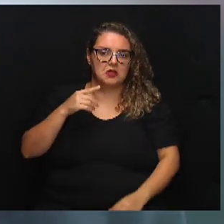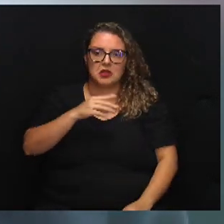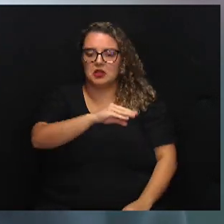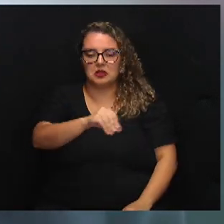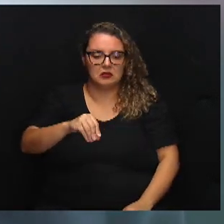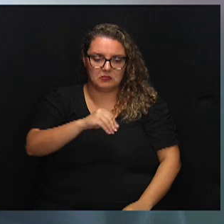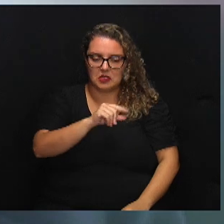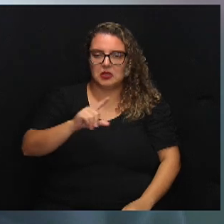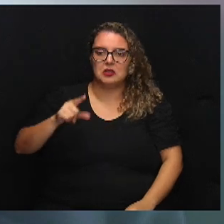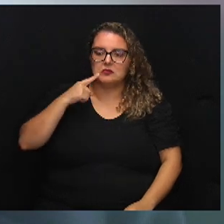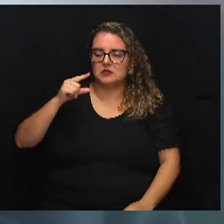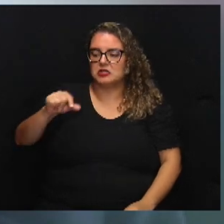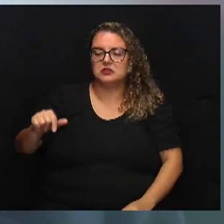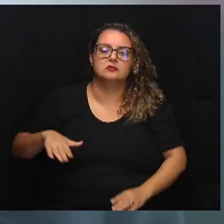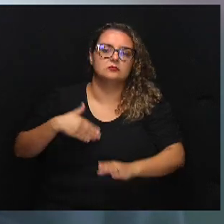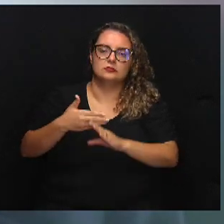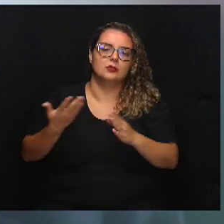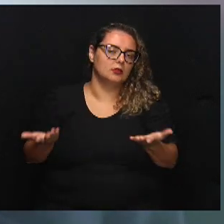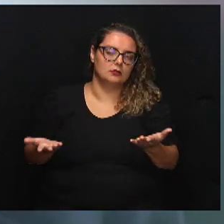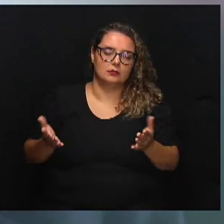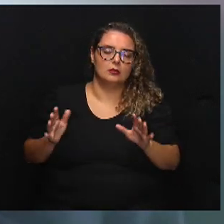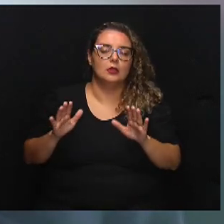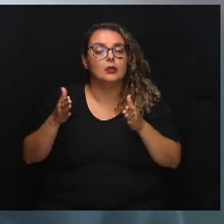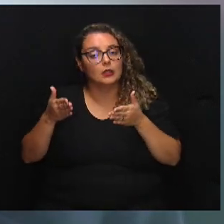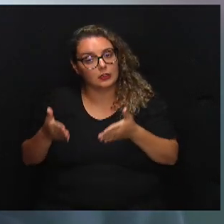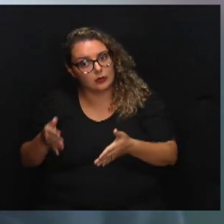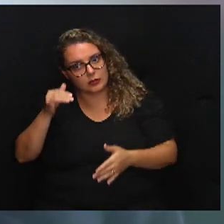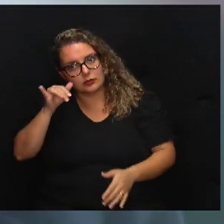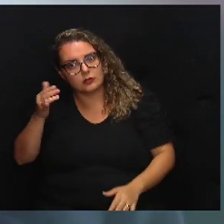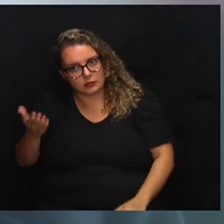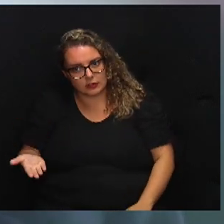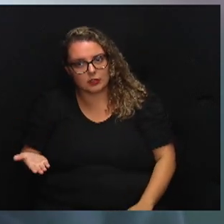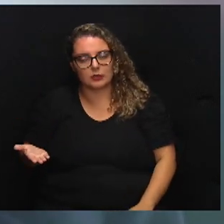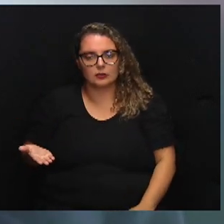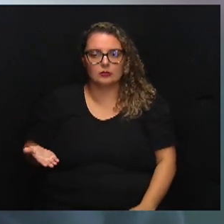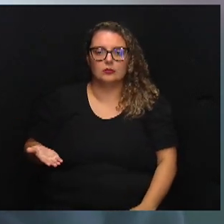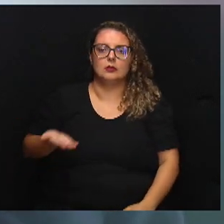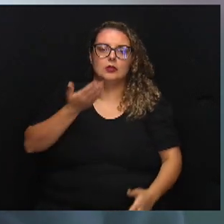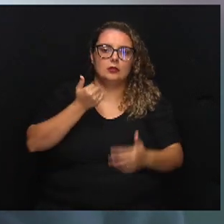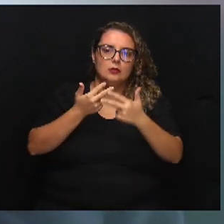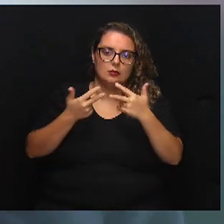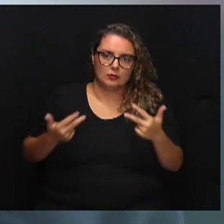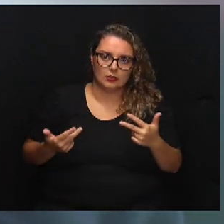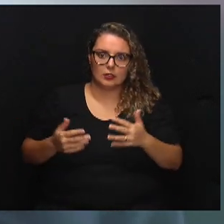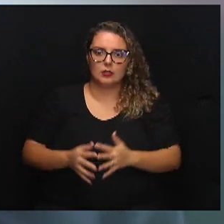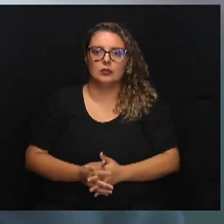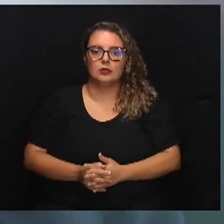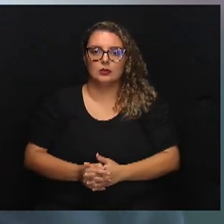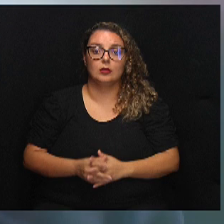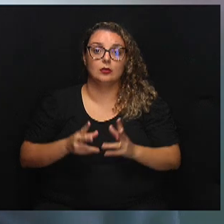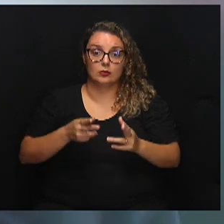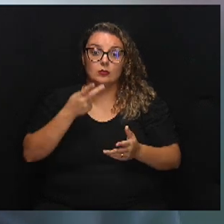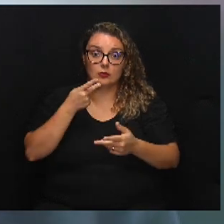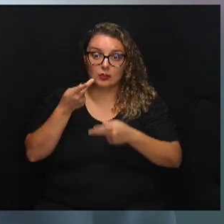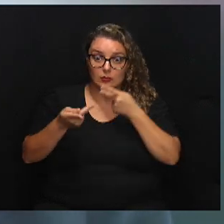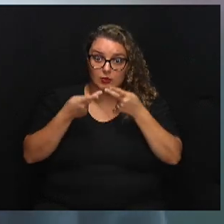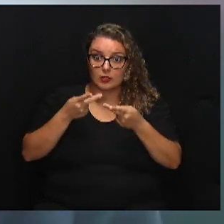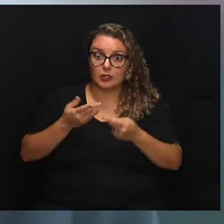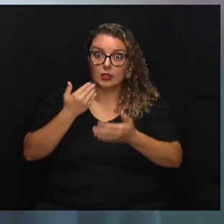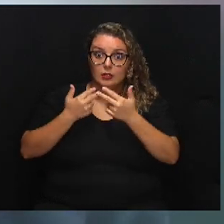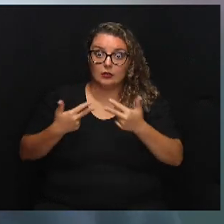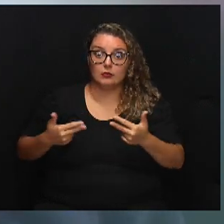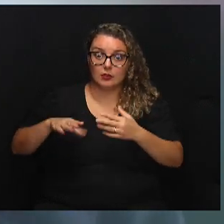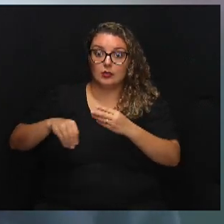aditivos alimentares. Então, claro que isso daqui deve ser evitado e alimentação, como eu disse, alimentação complementar, você